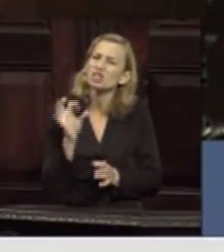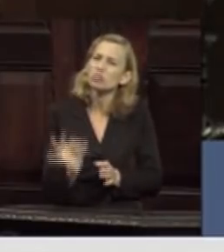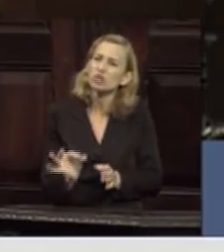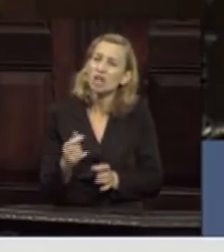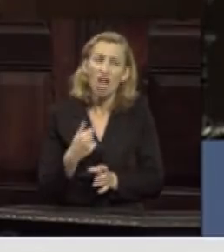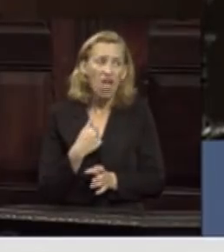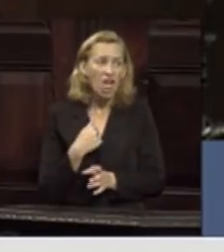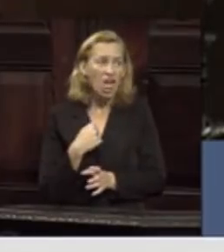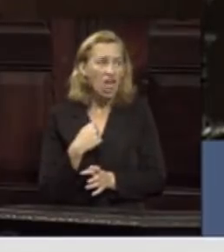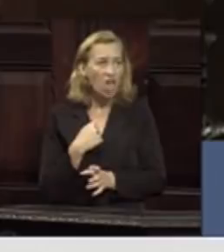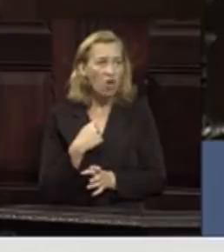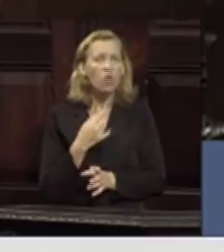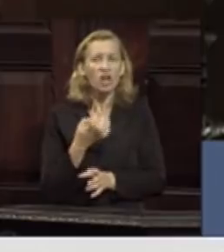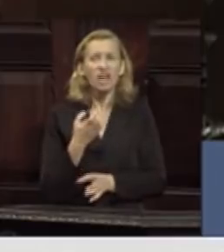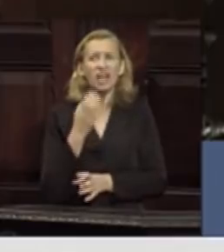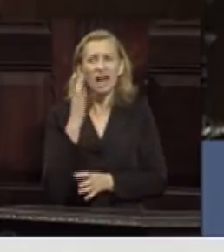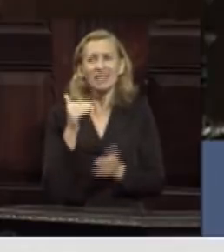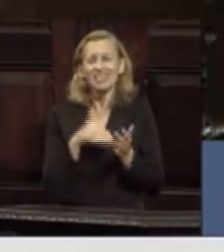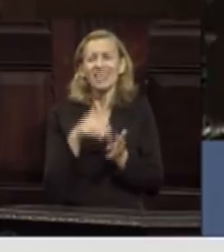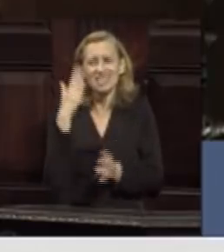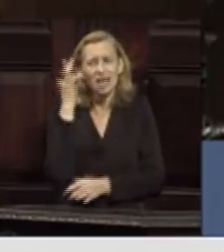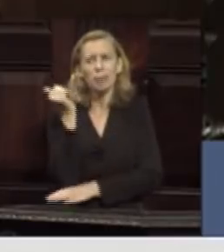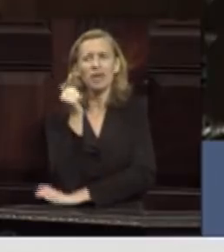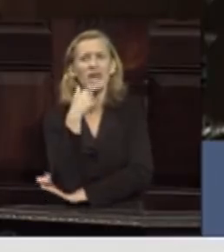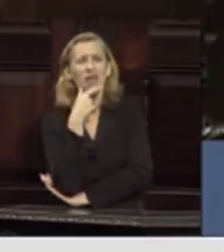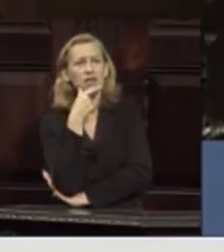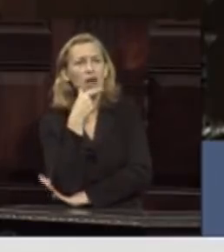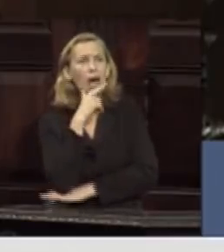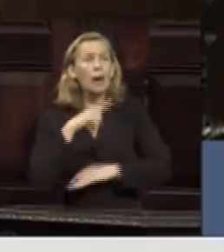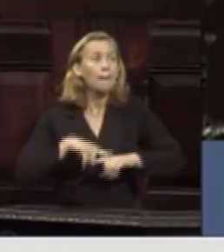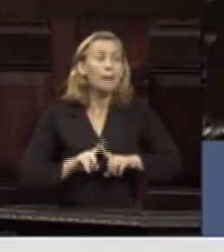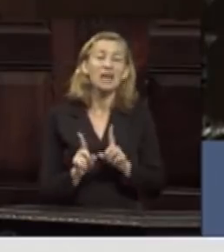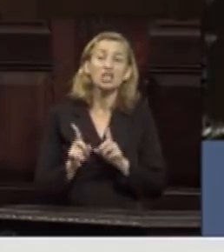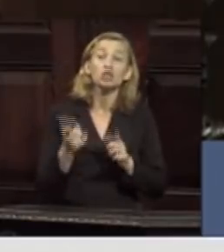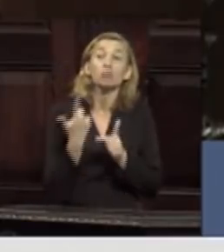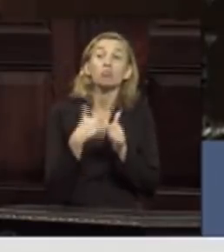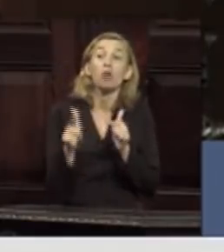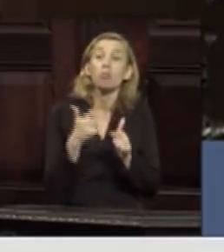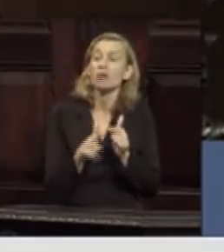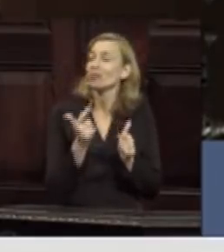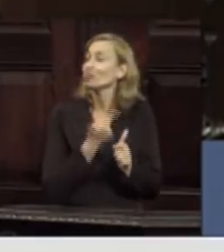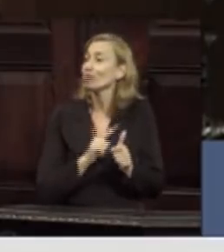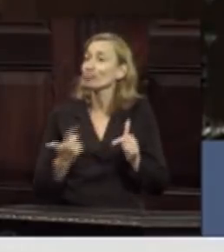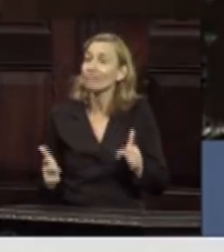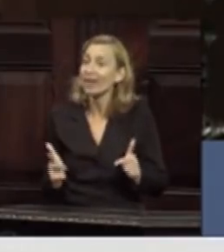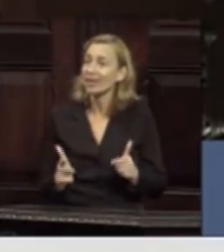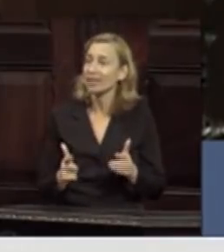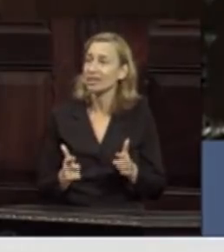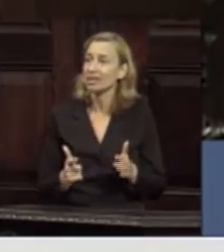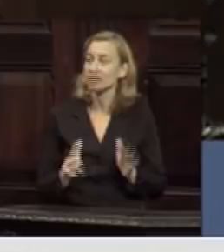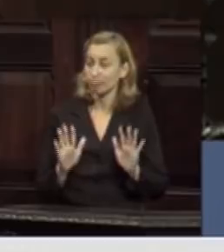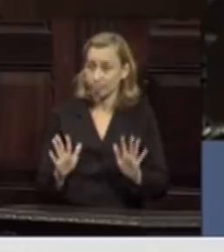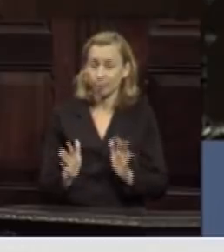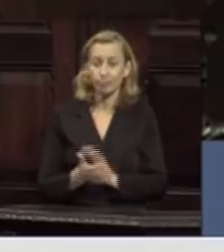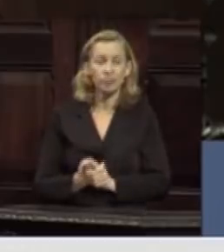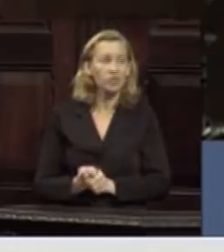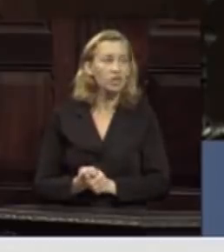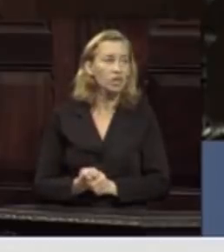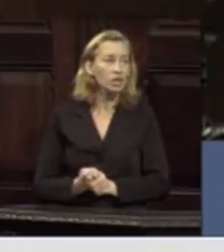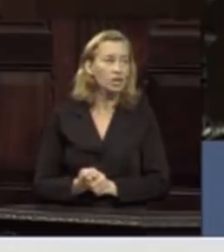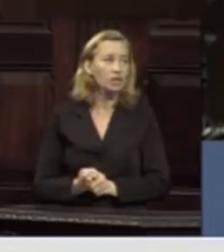até encaminharia favorável. O problema é que não há, além disso, há